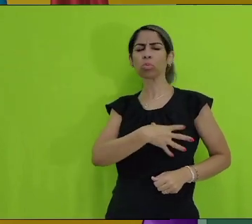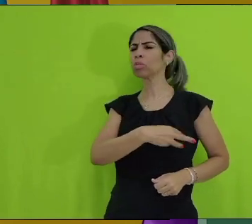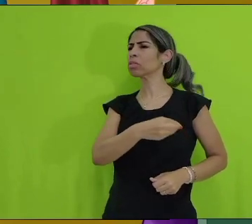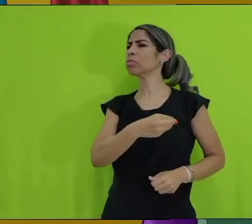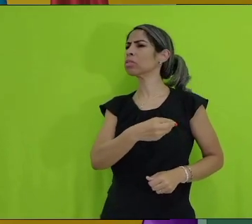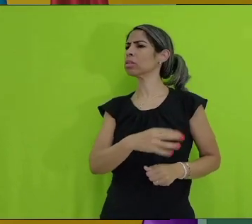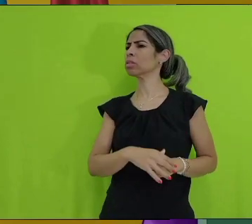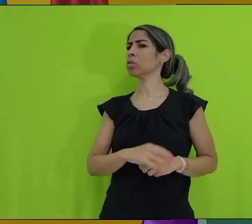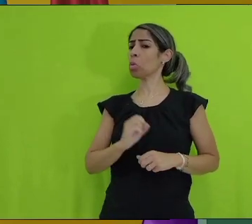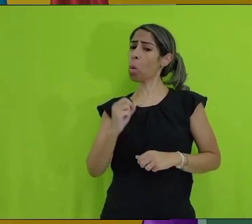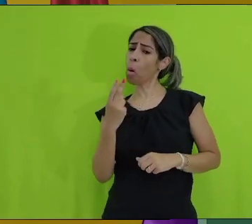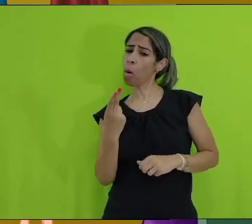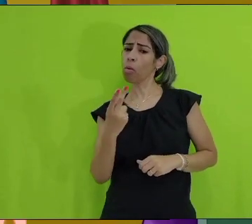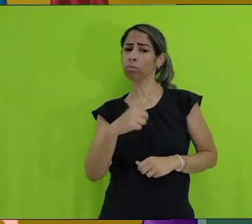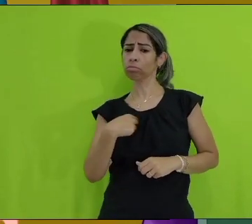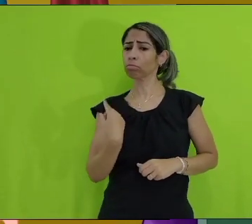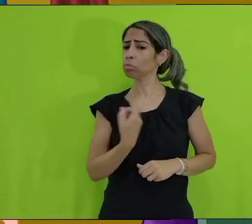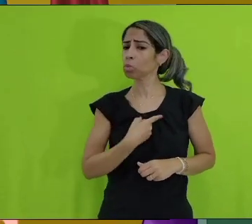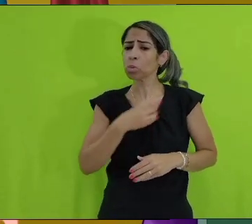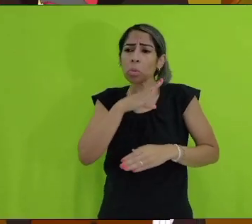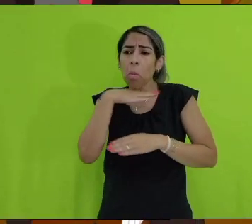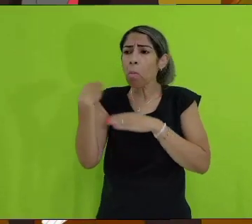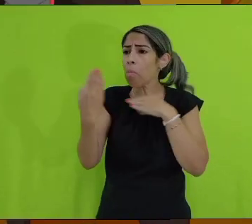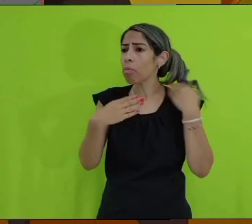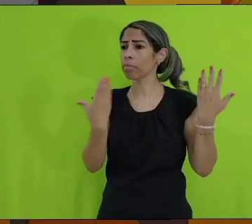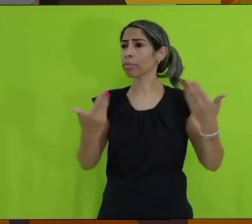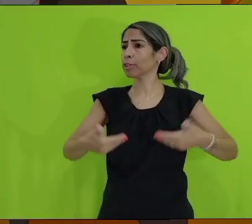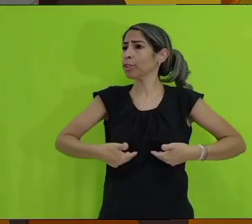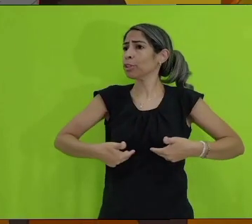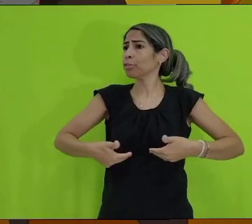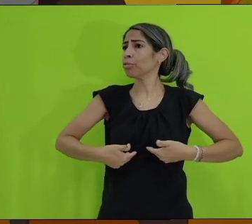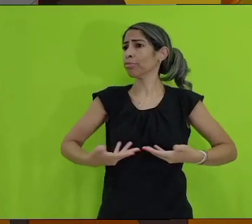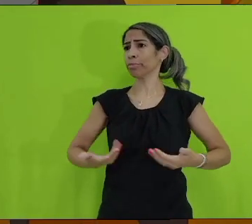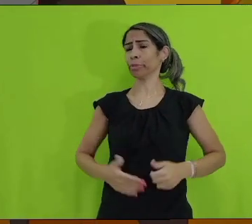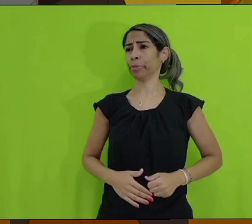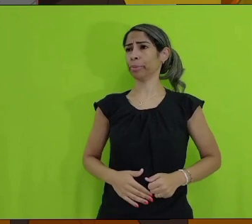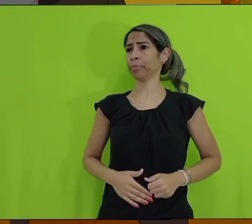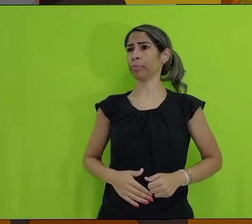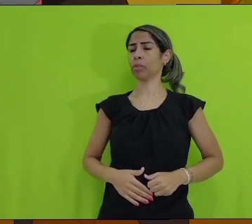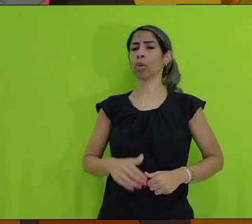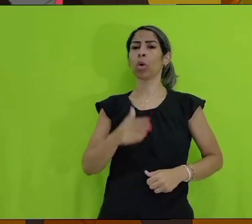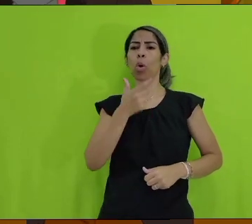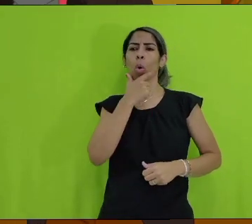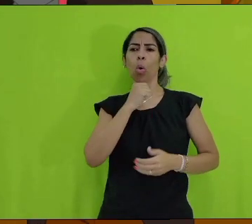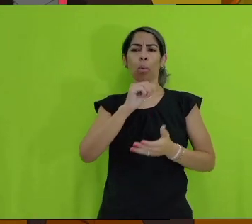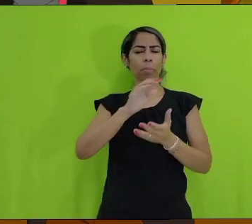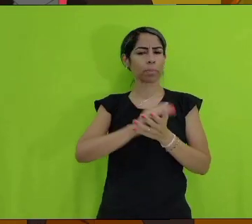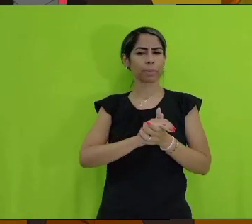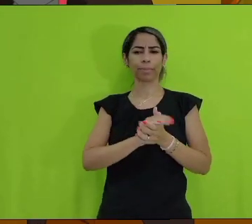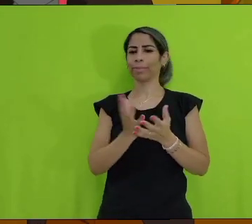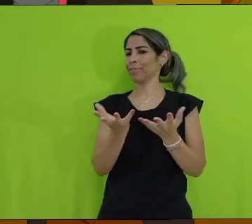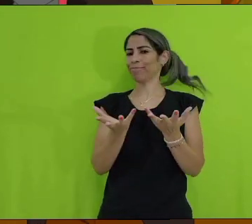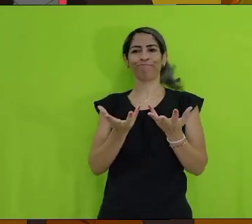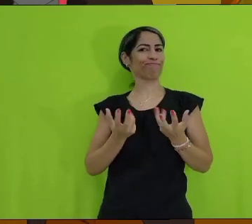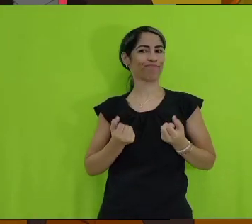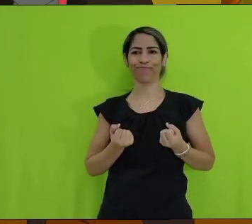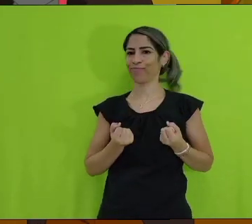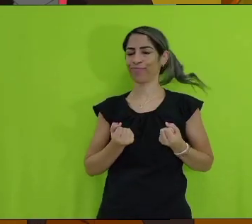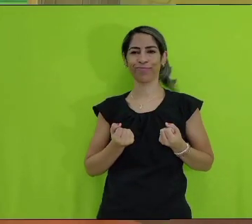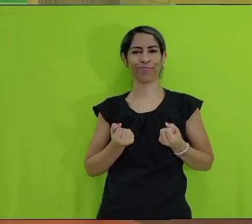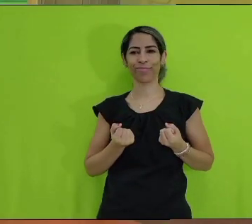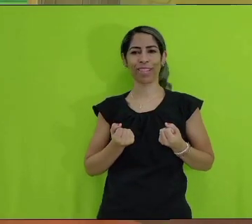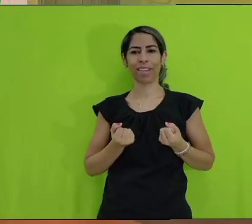de fome. Ela declarou. O lenhador se opunha ao plano maligno da esposa, mas ela não o